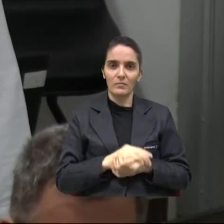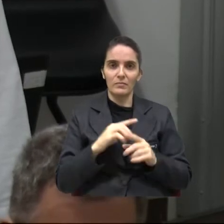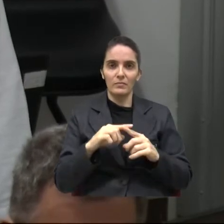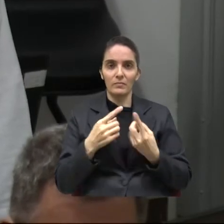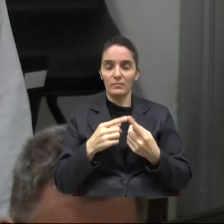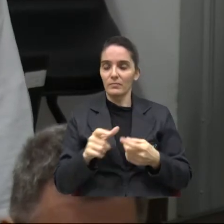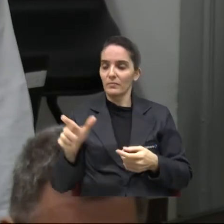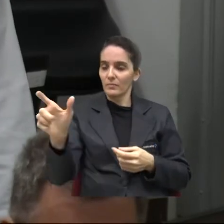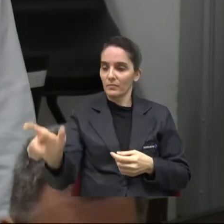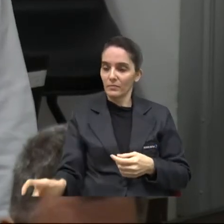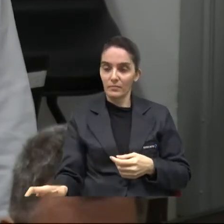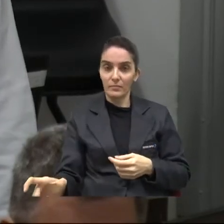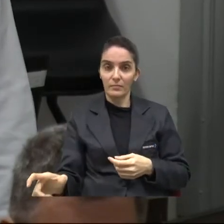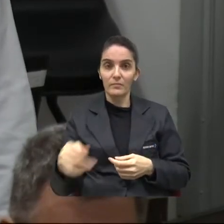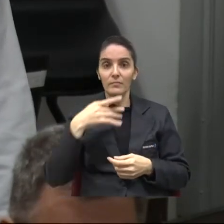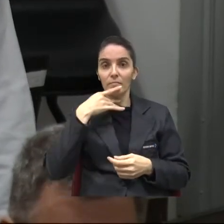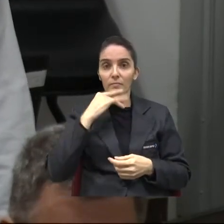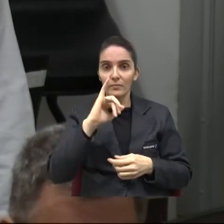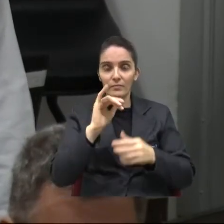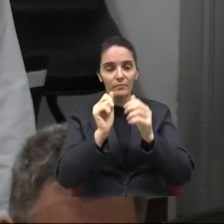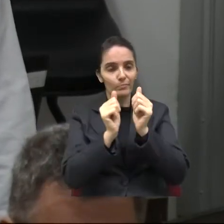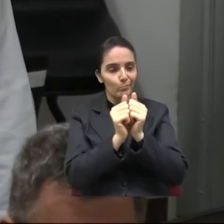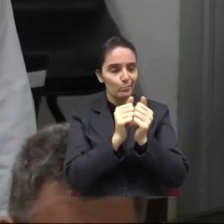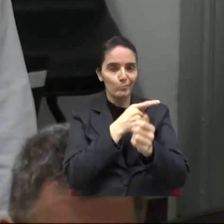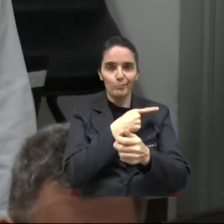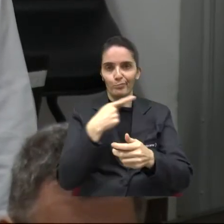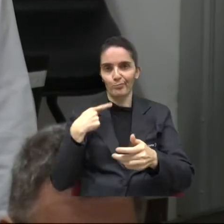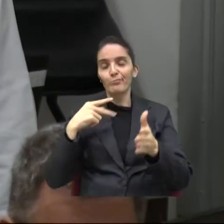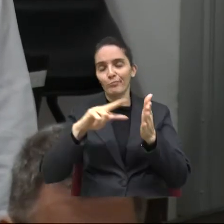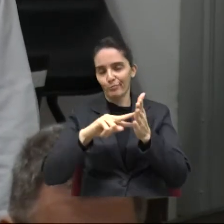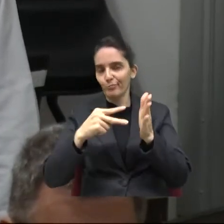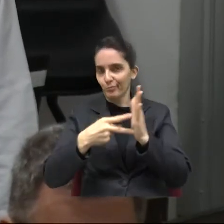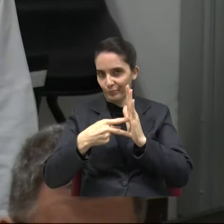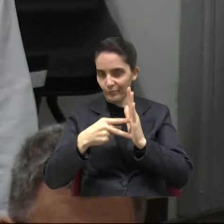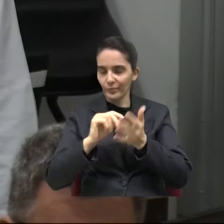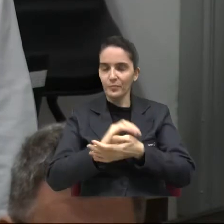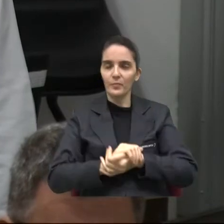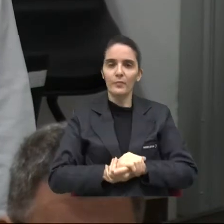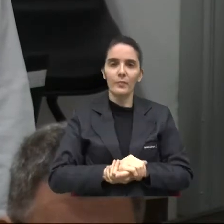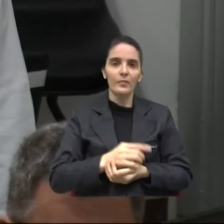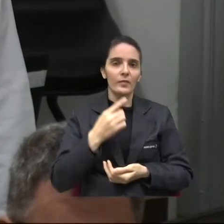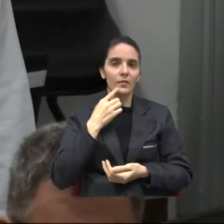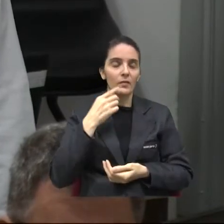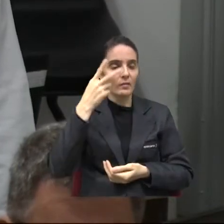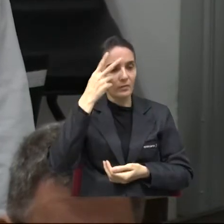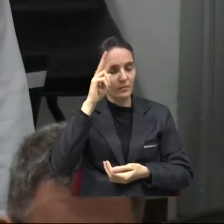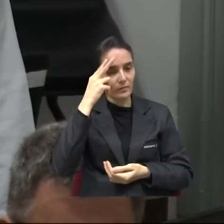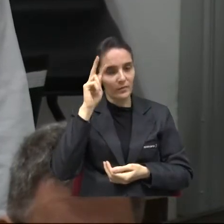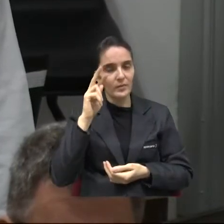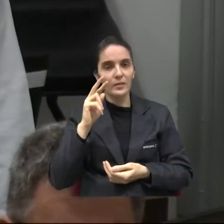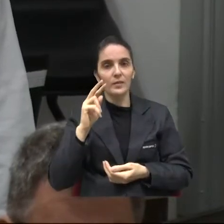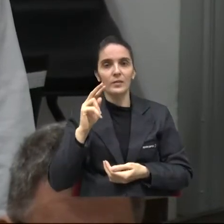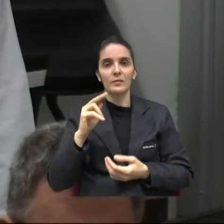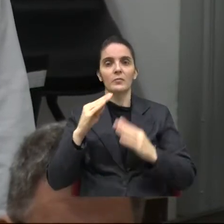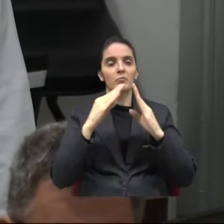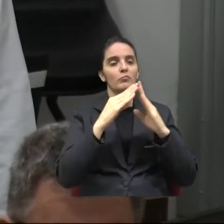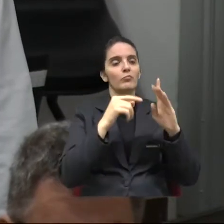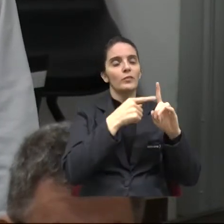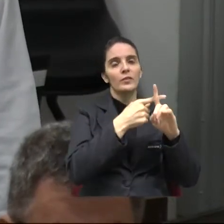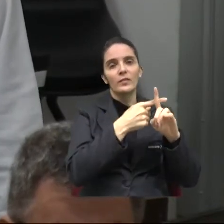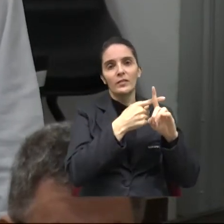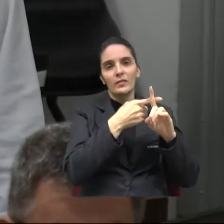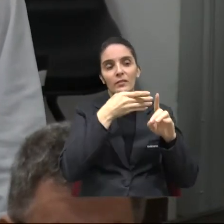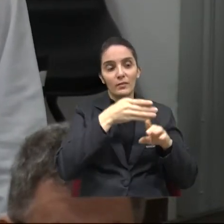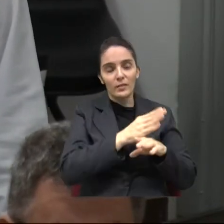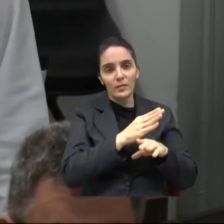Ele não era um pastor, ele era um pastor. Me lembro das vezes quando vinha da igreja, parava ali na igreja, ficava conversando.